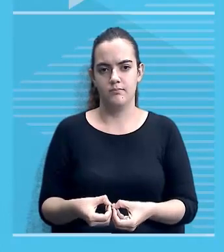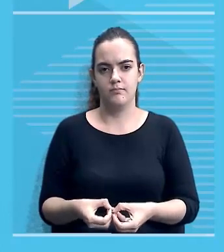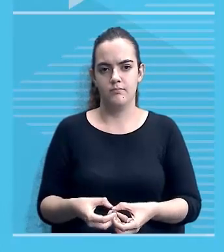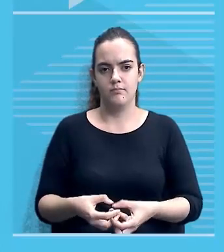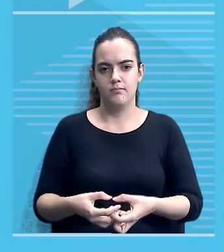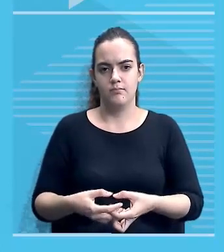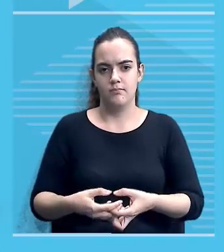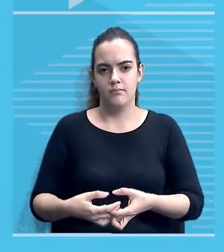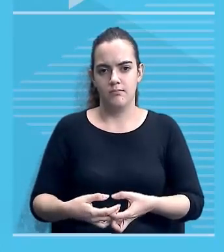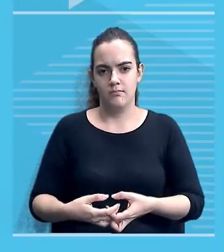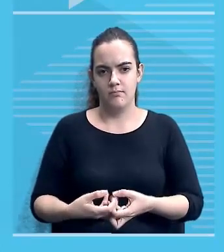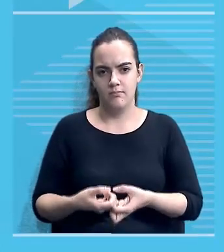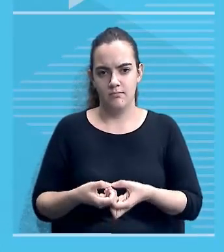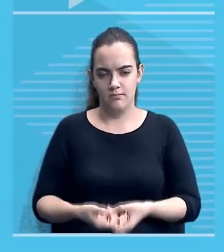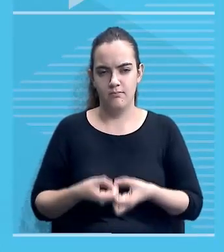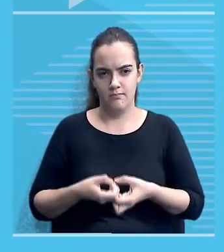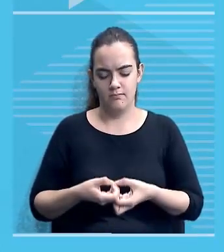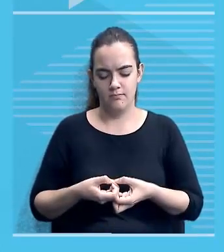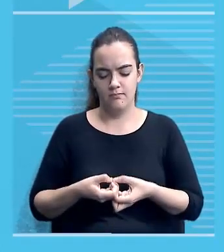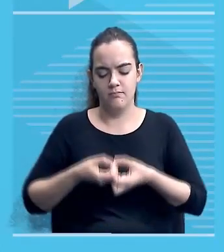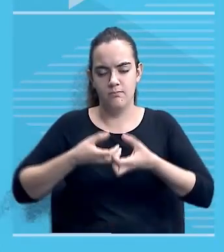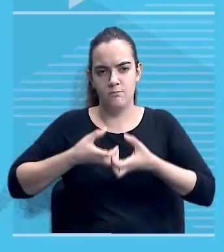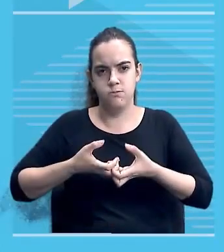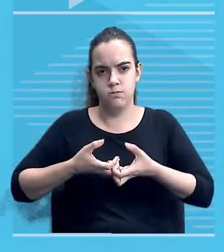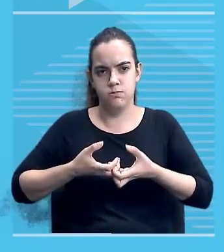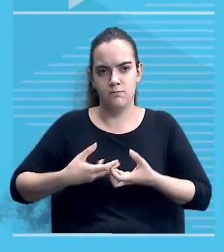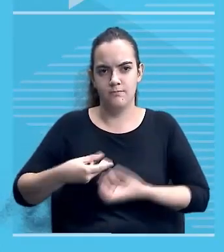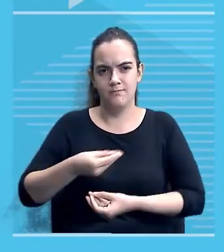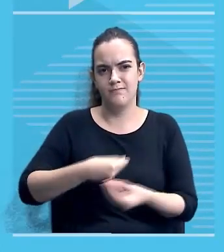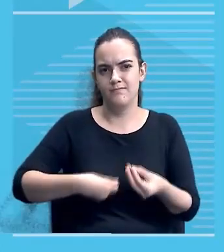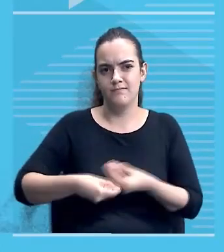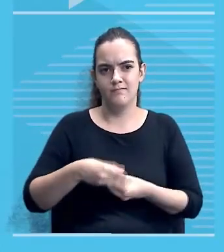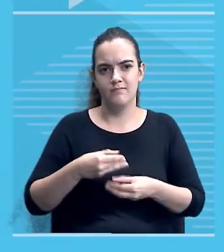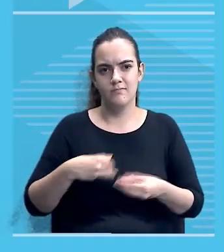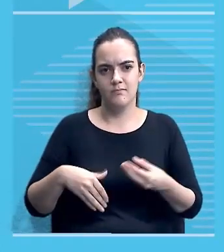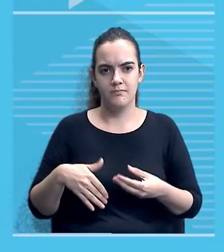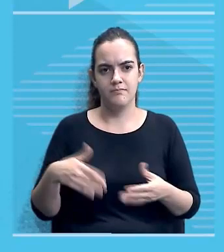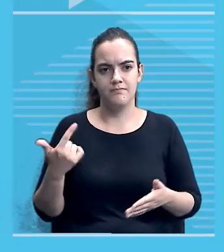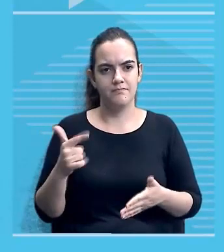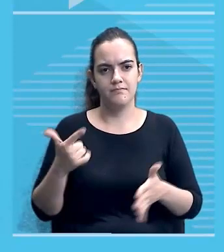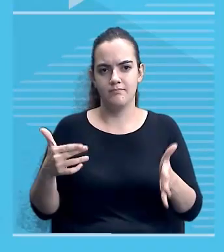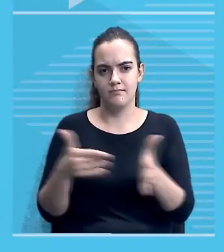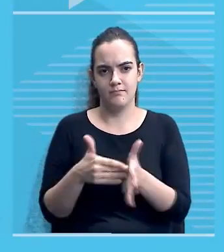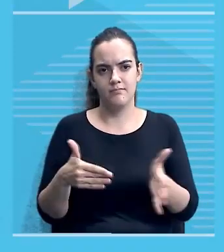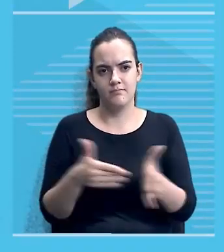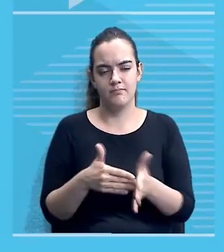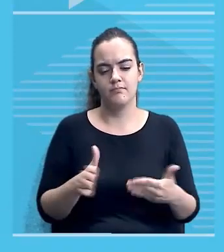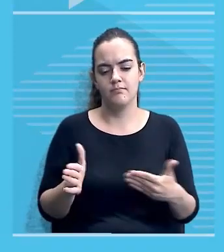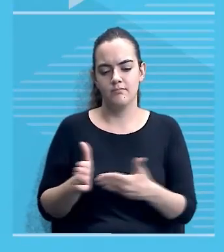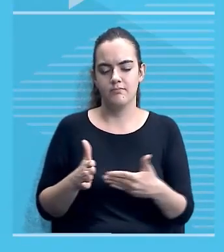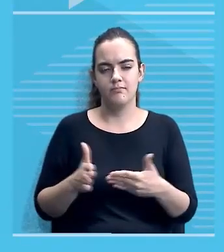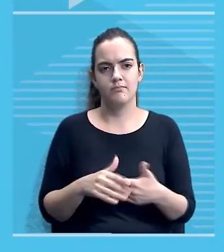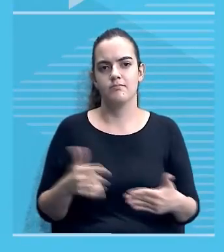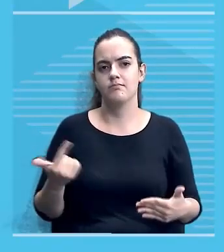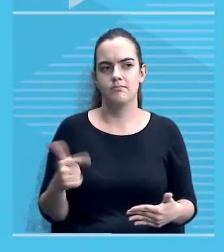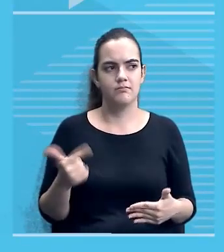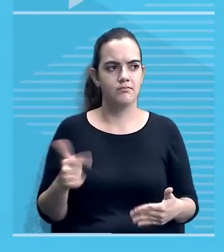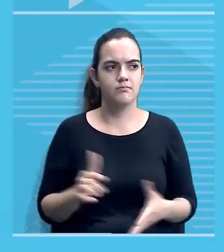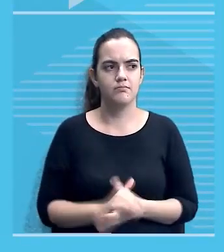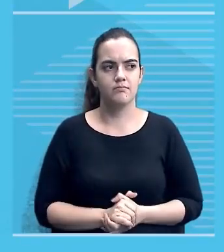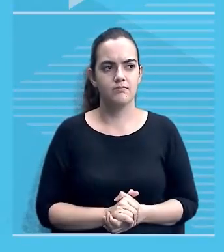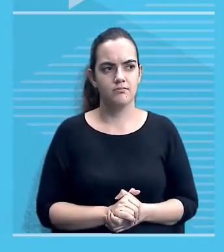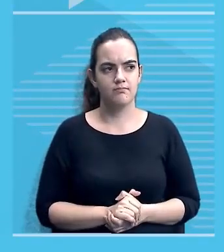confundem Então se antes existia vamos imaginar uma área rural entre essa cidade a essa cidade B